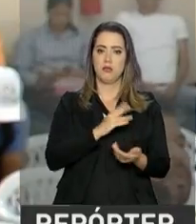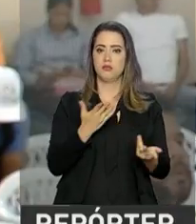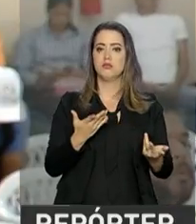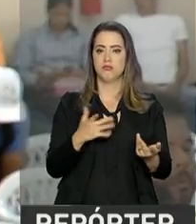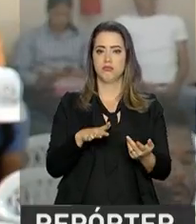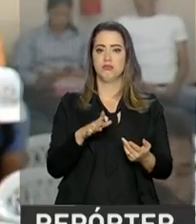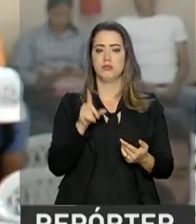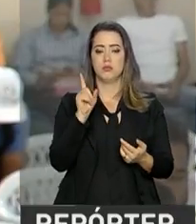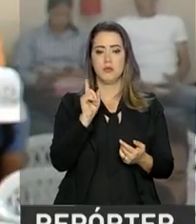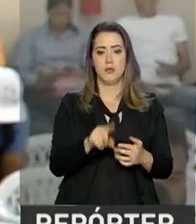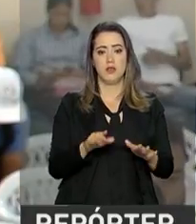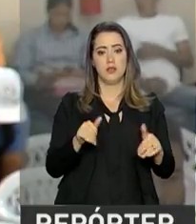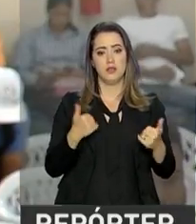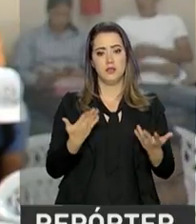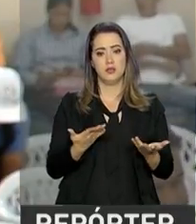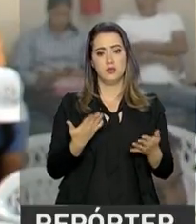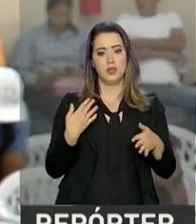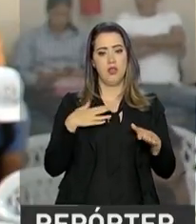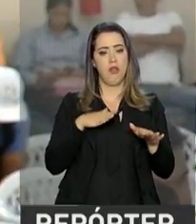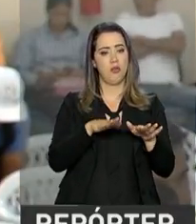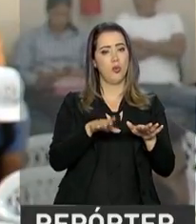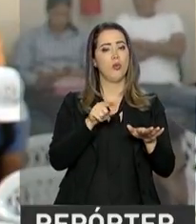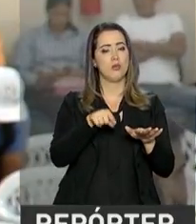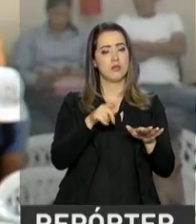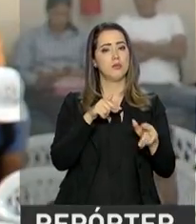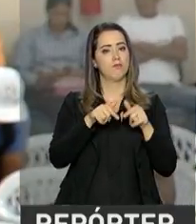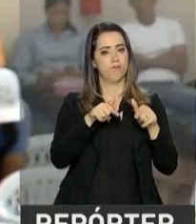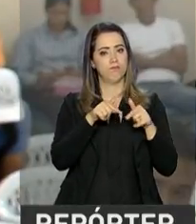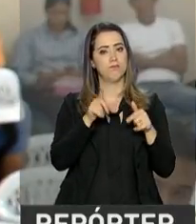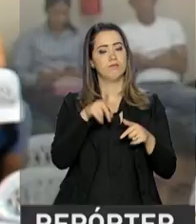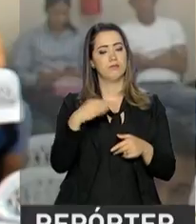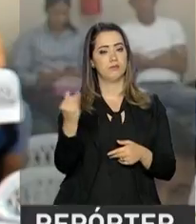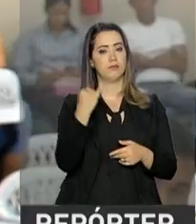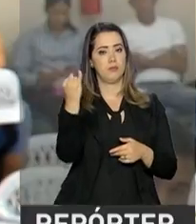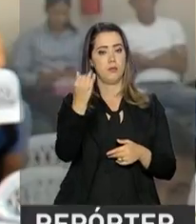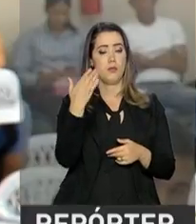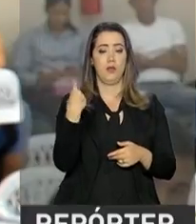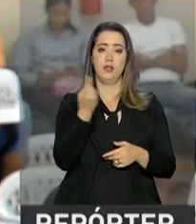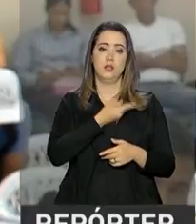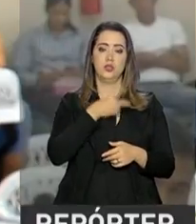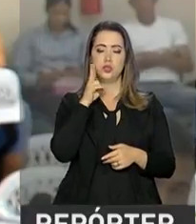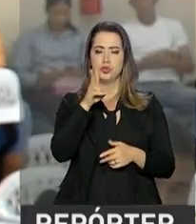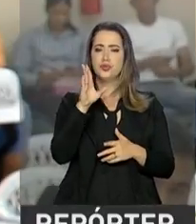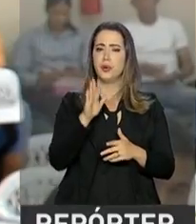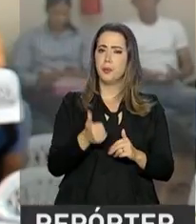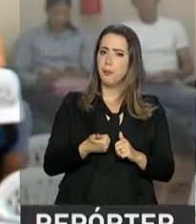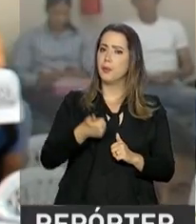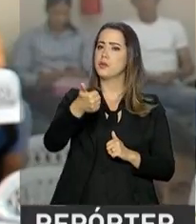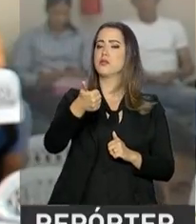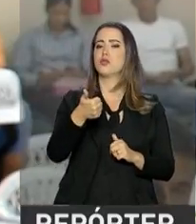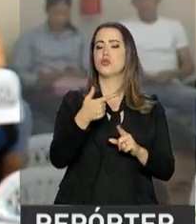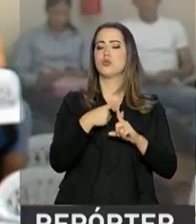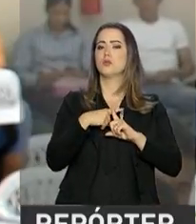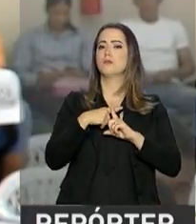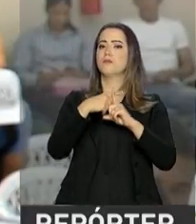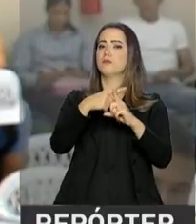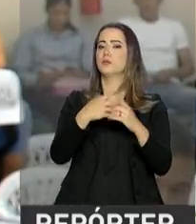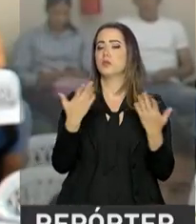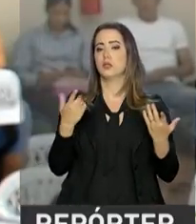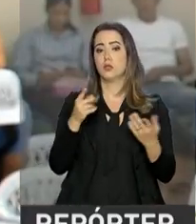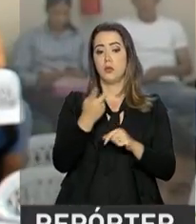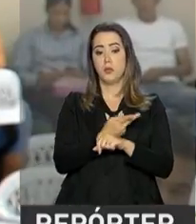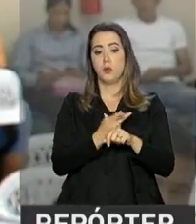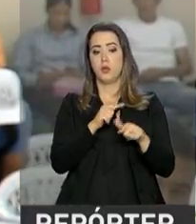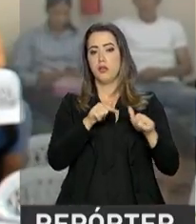tornarem insuficientes ea inserção no mercado de trabalho é fundamental então a gente veio de maneira muito positiva essa busca pela carteira de